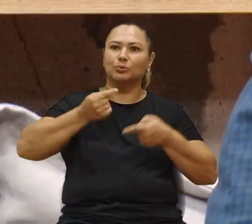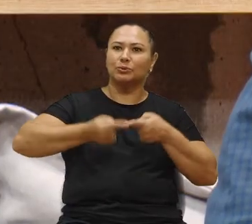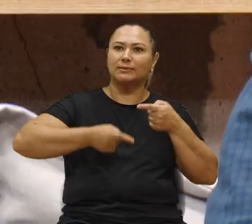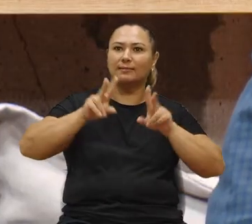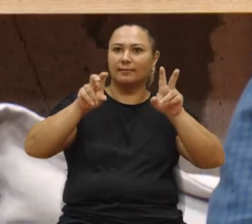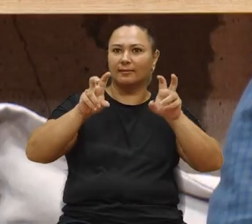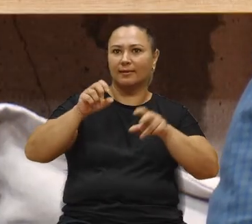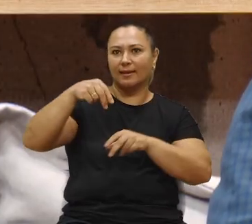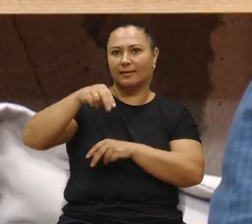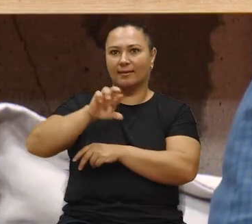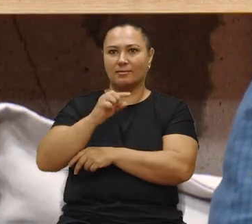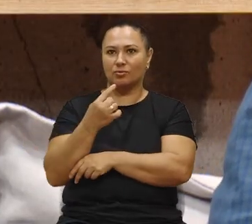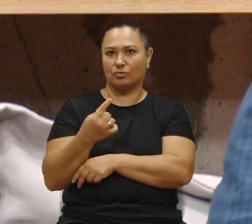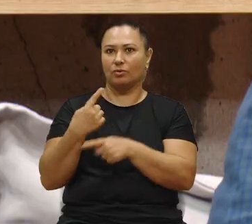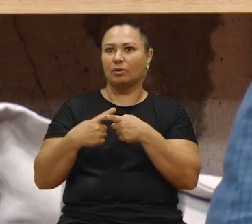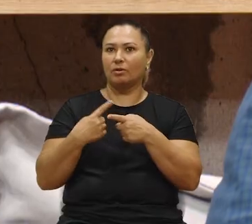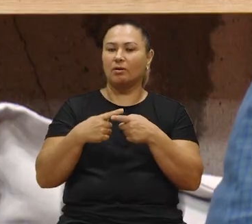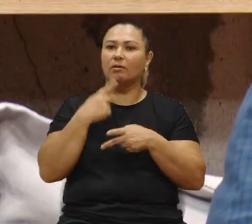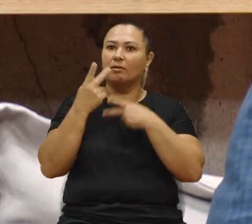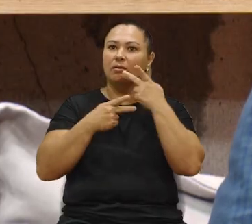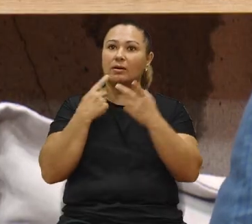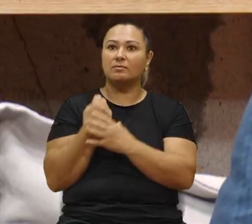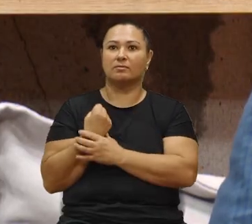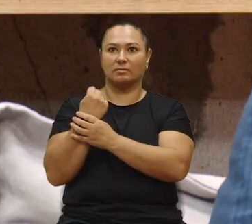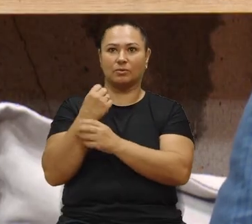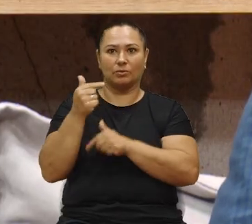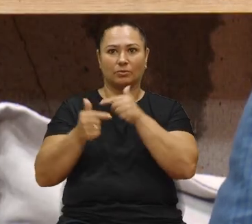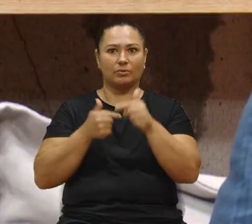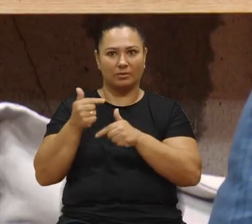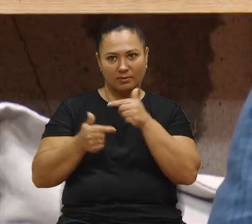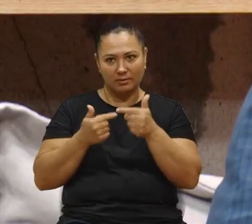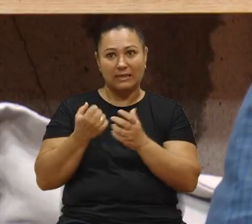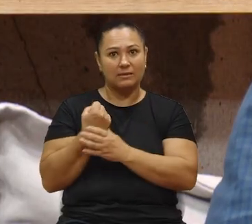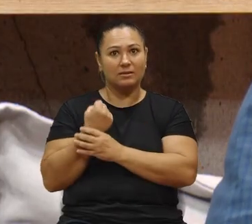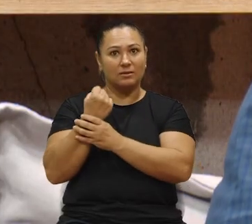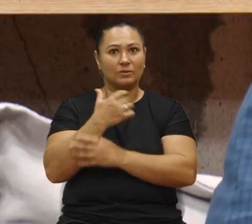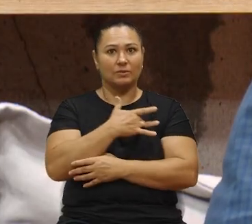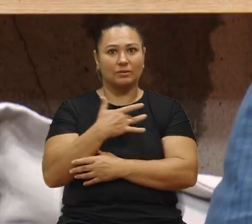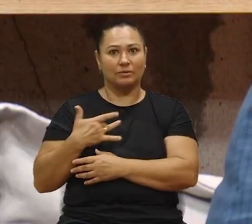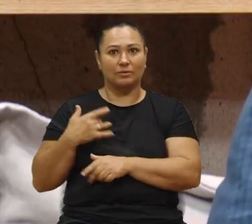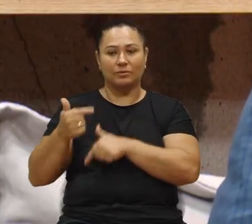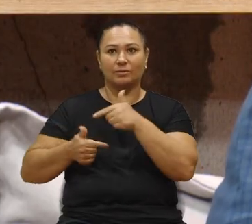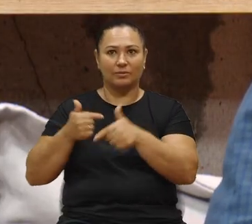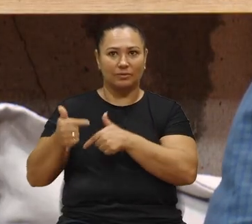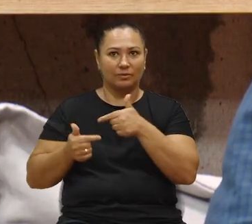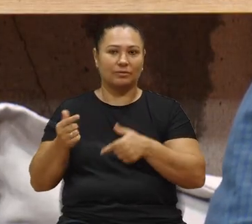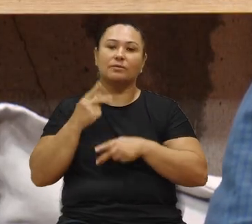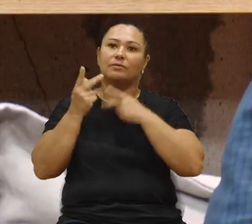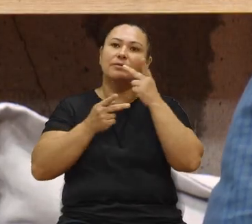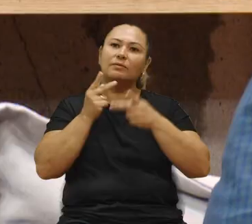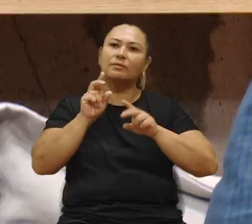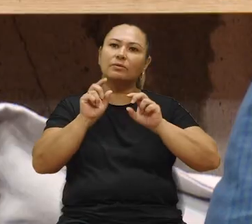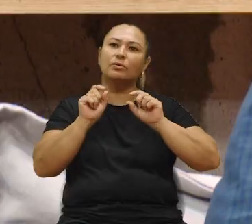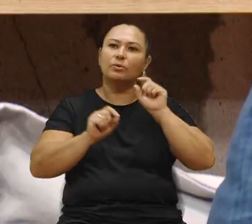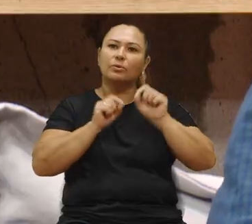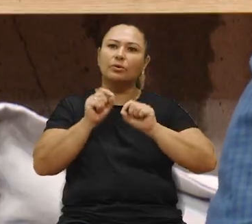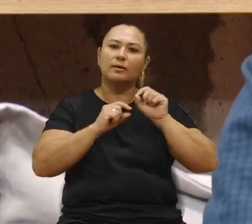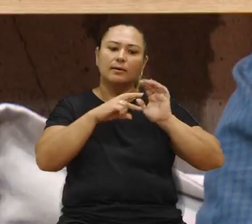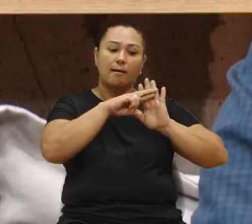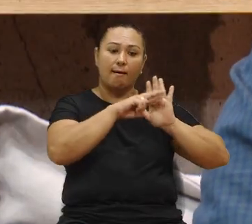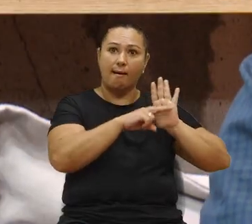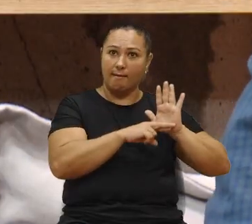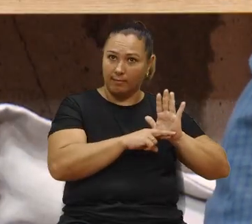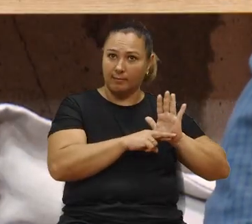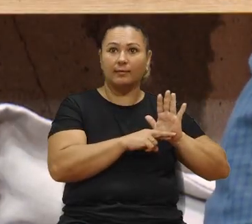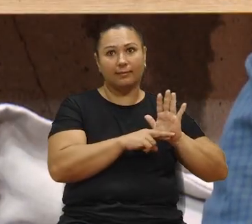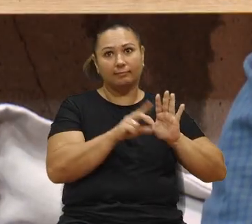importante essa discussão sobre a NR1, porque a gente está falando de segurança do trabalho, né? Segurança e saúde do trabalho. Está falando sobre uma